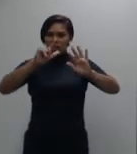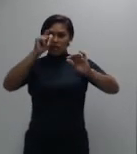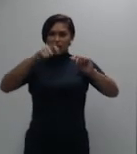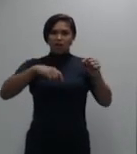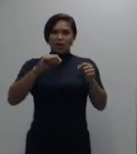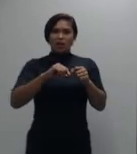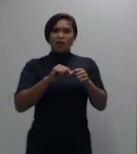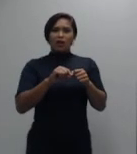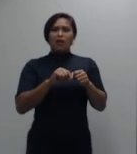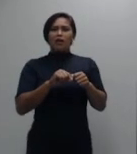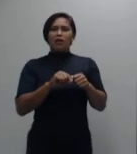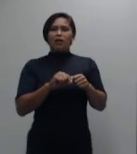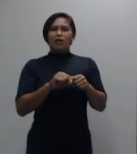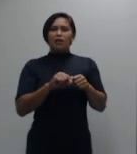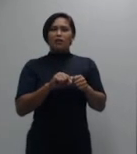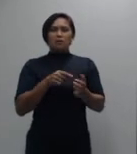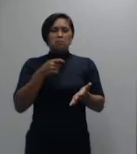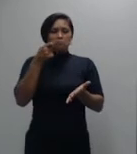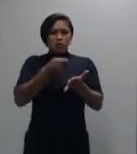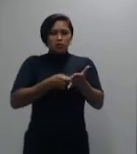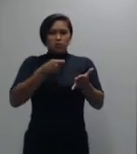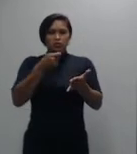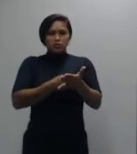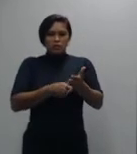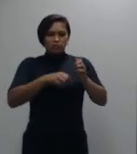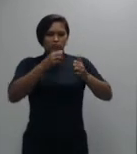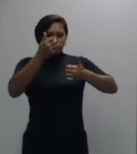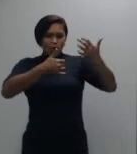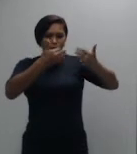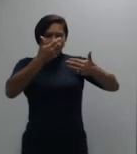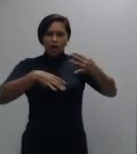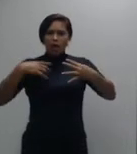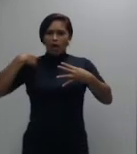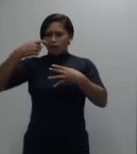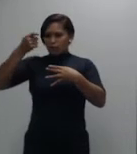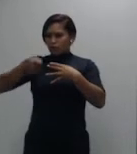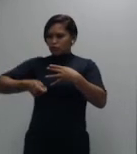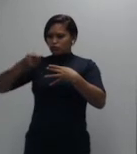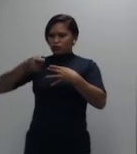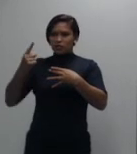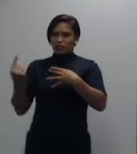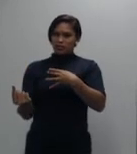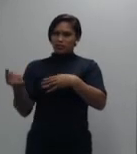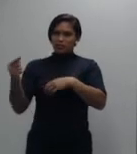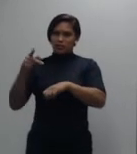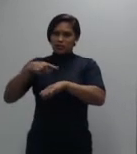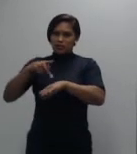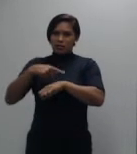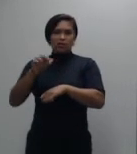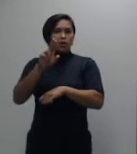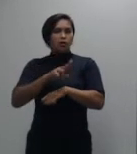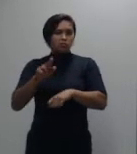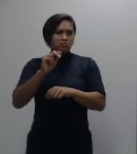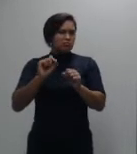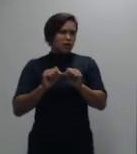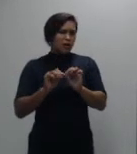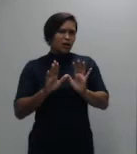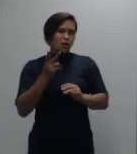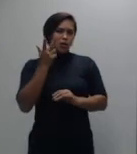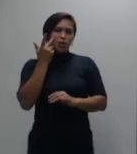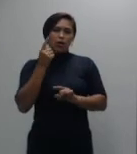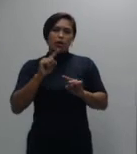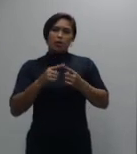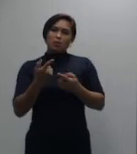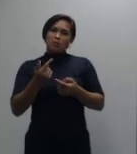fazer duríssimas reprimendas aos Michel não é nem uso óculos e faça isso ele